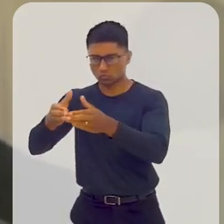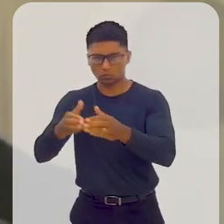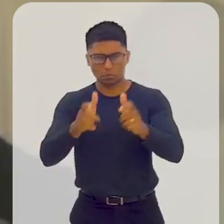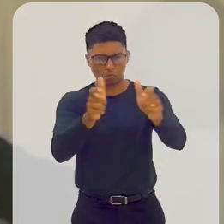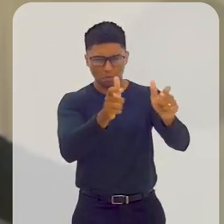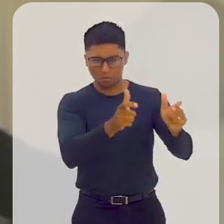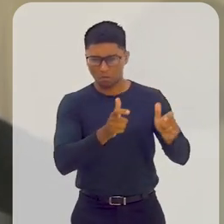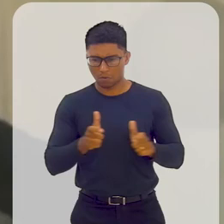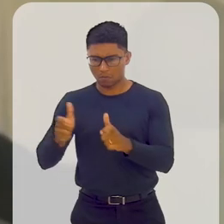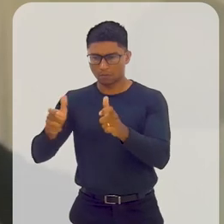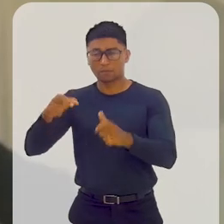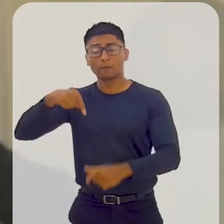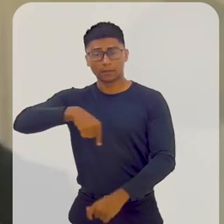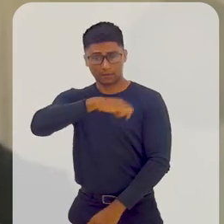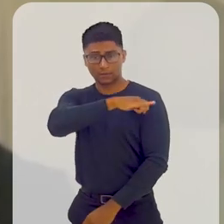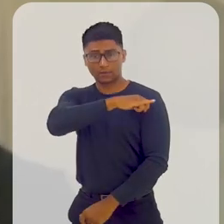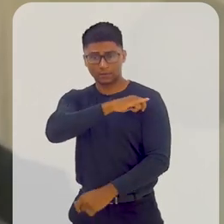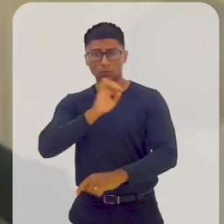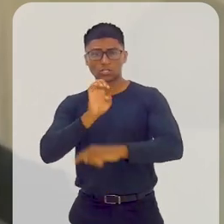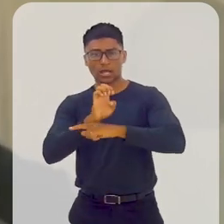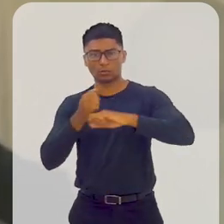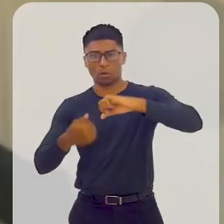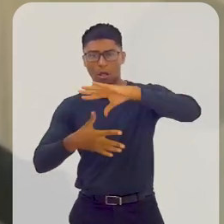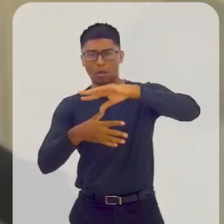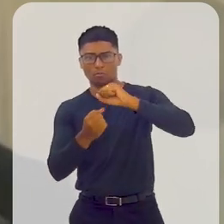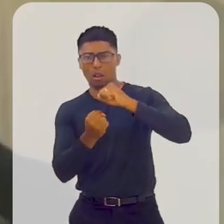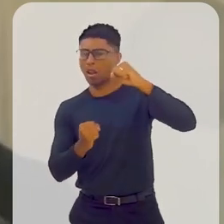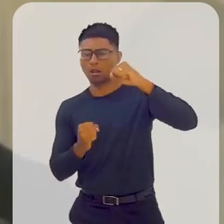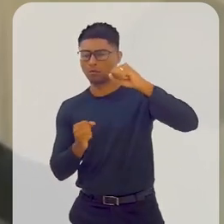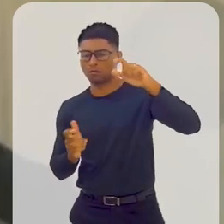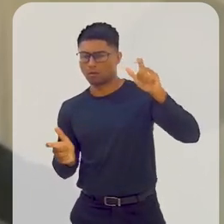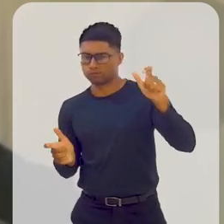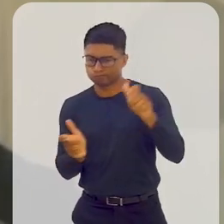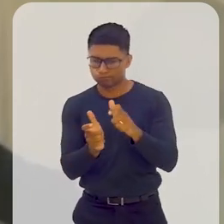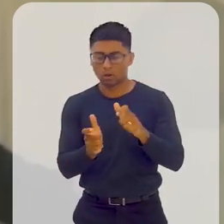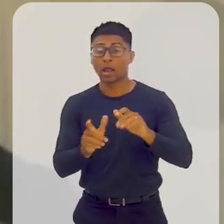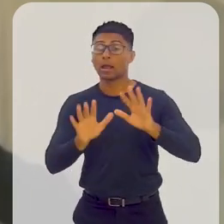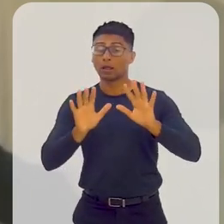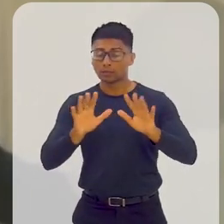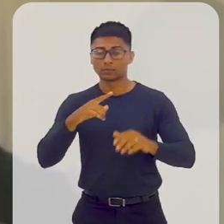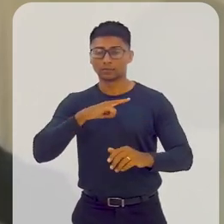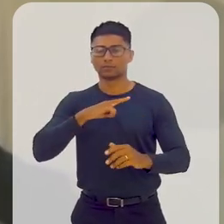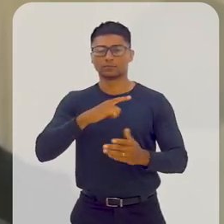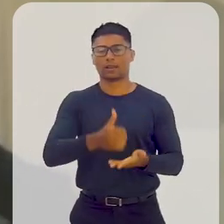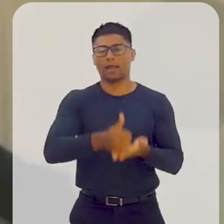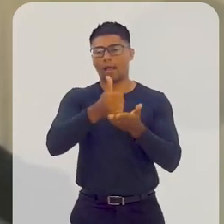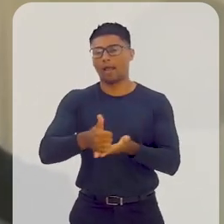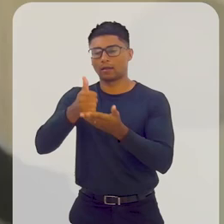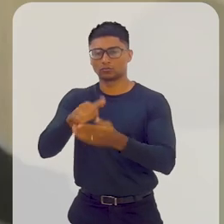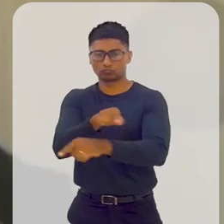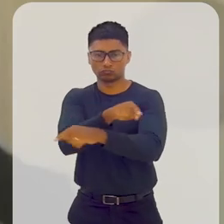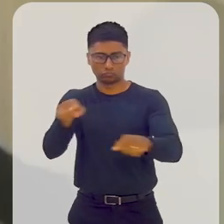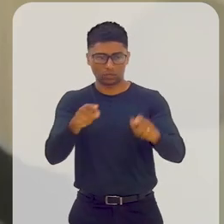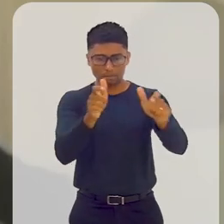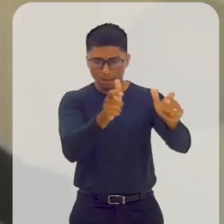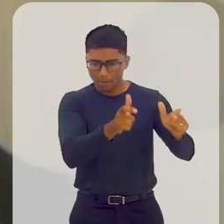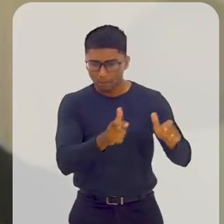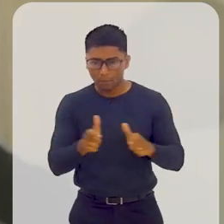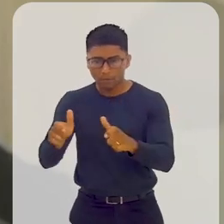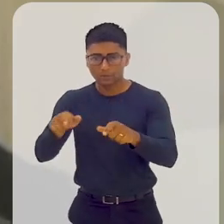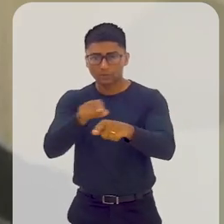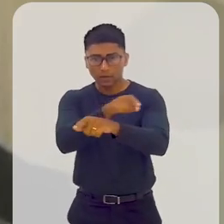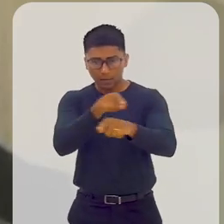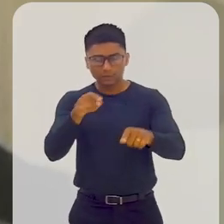Que o estado do Rio é um estado pequeno, mas nós temos as assessorias que, na sua região,